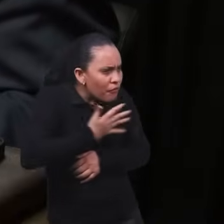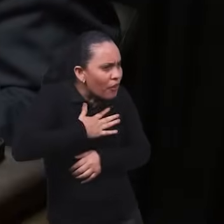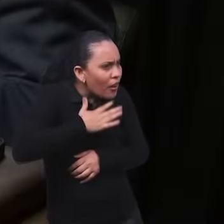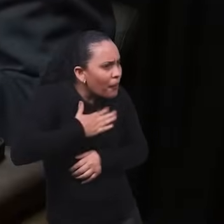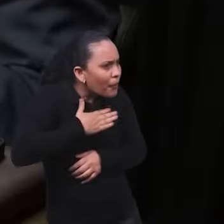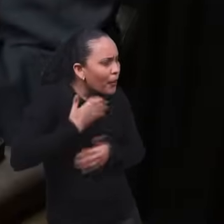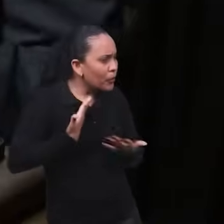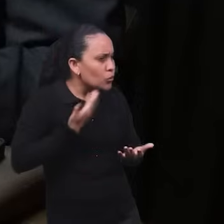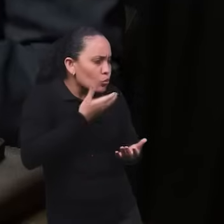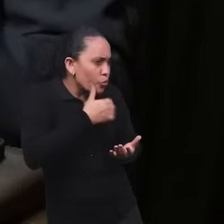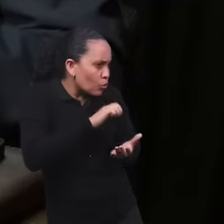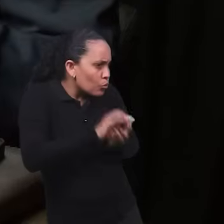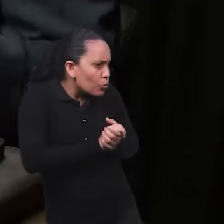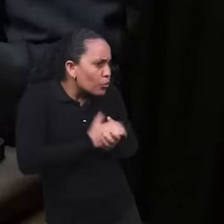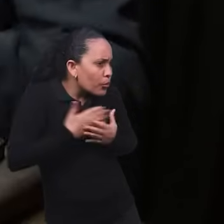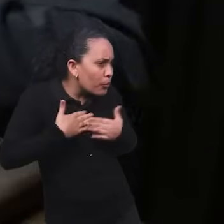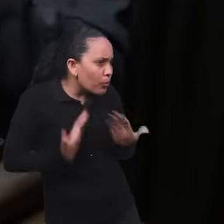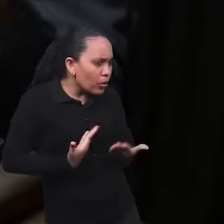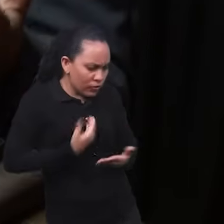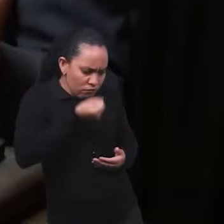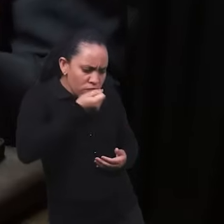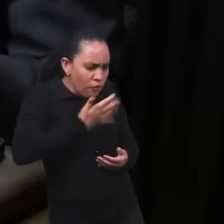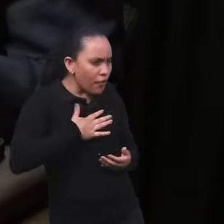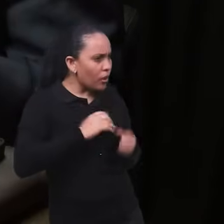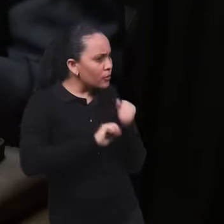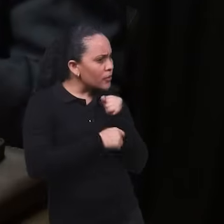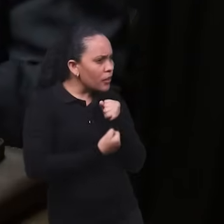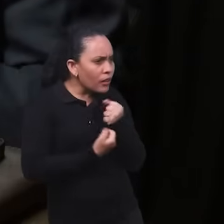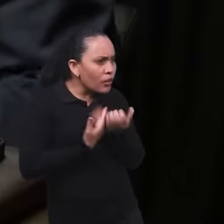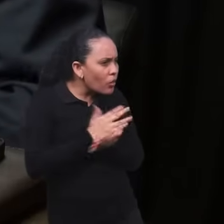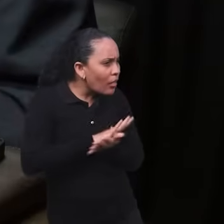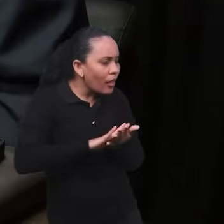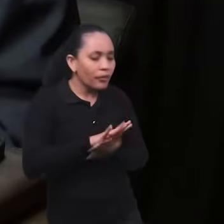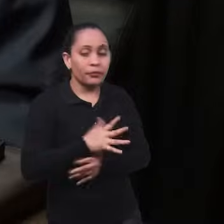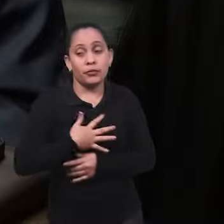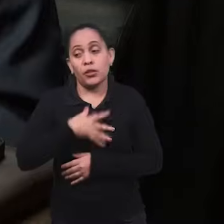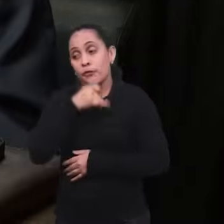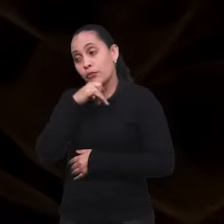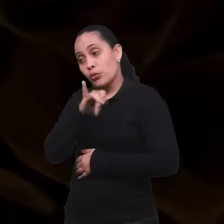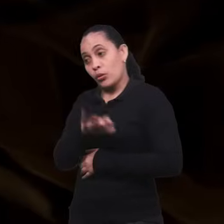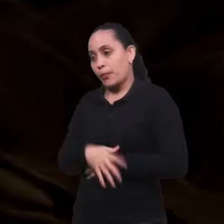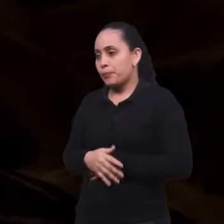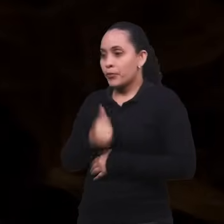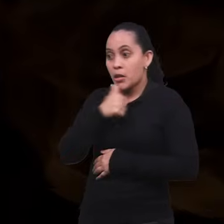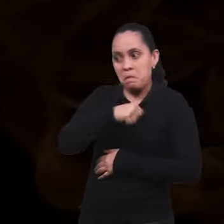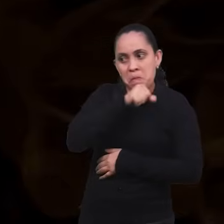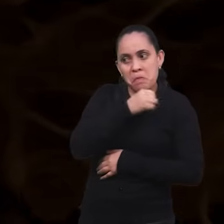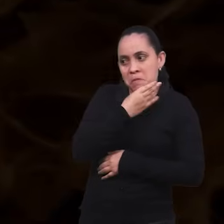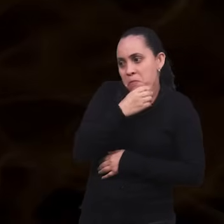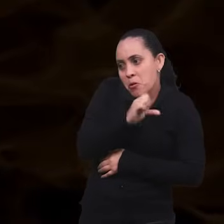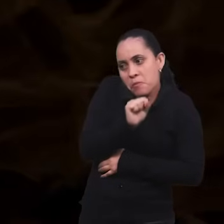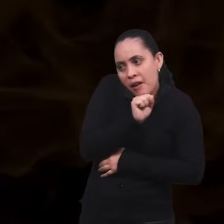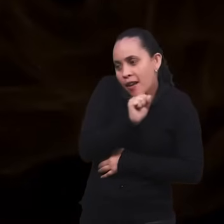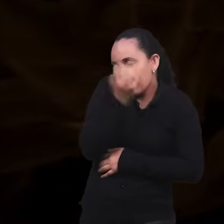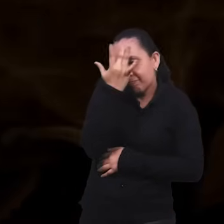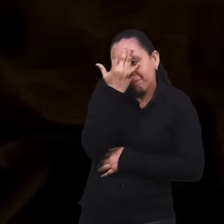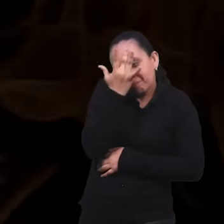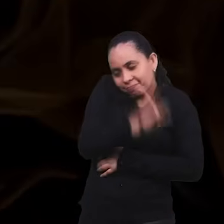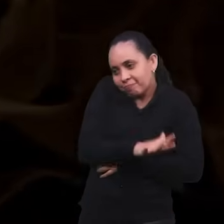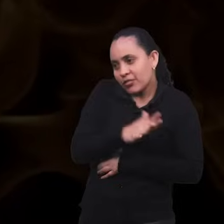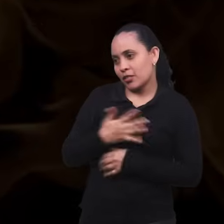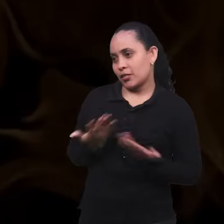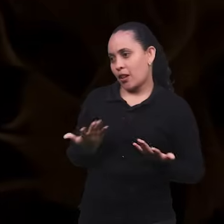né? Se eu sou sua esposa, então você até hoje não declarou isso para mim. E ele diz assim: eis que nem meu pai, nem minha